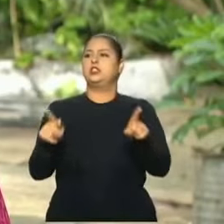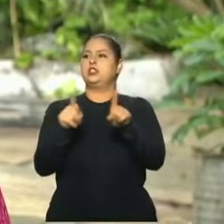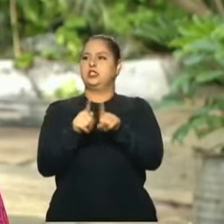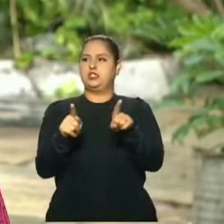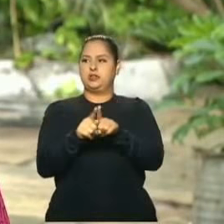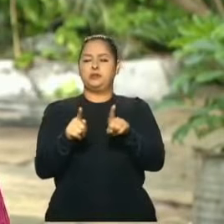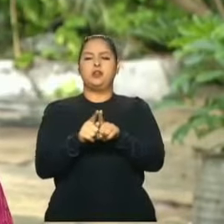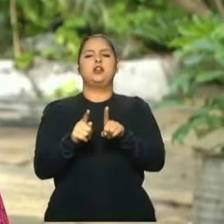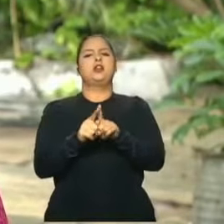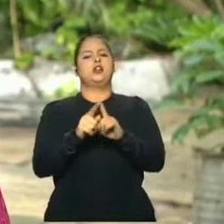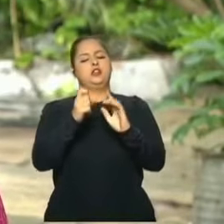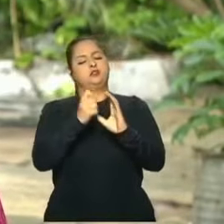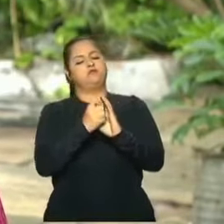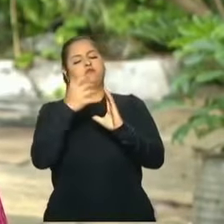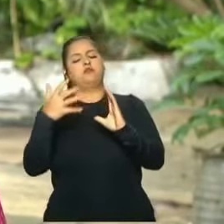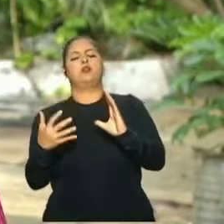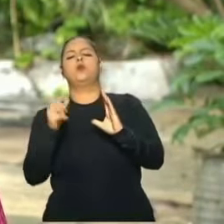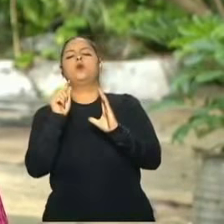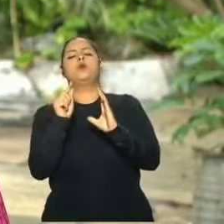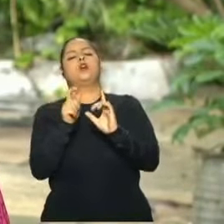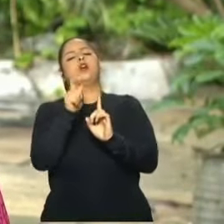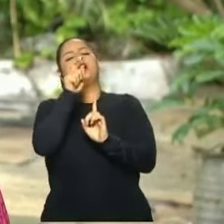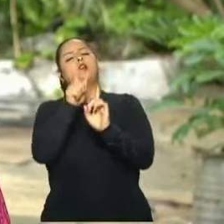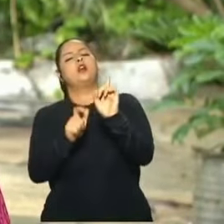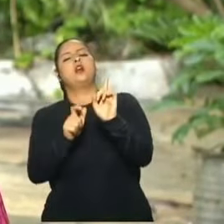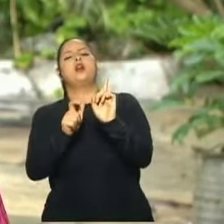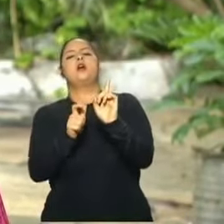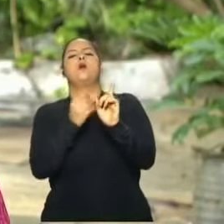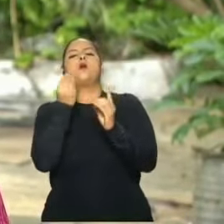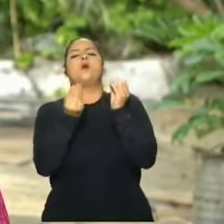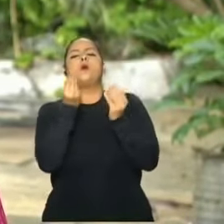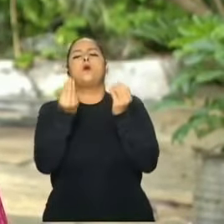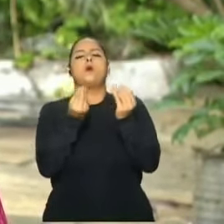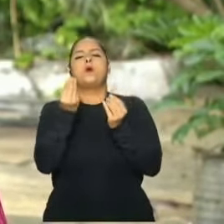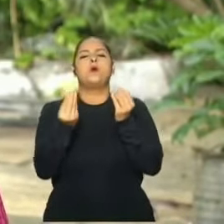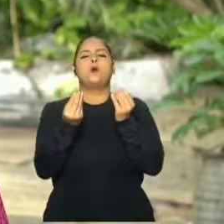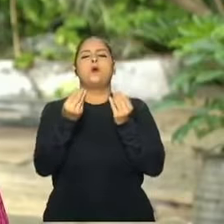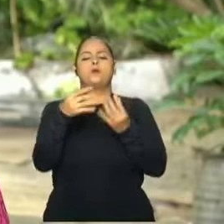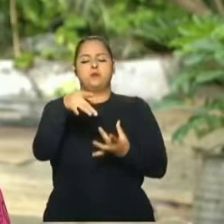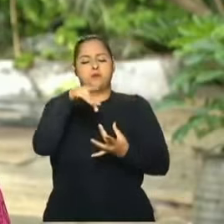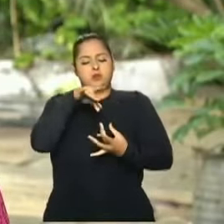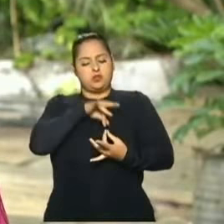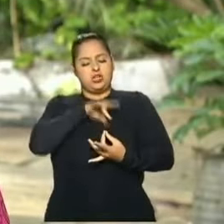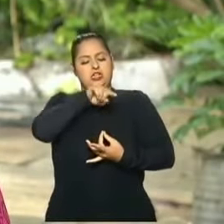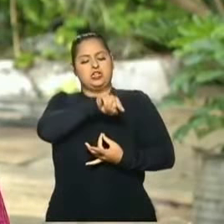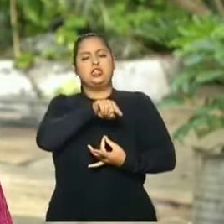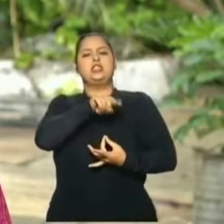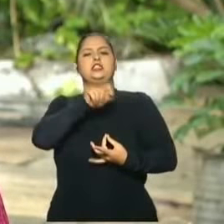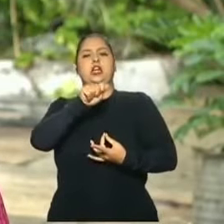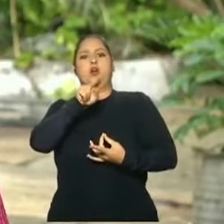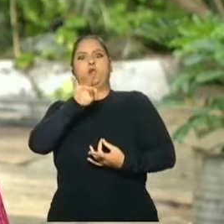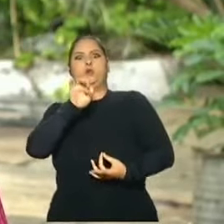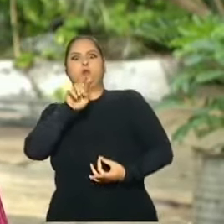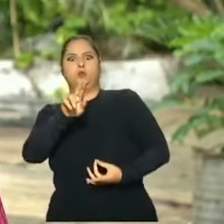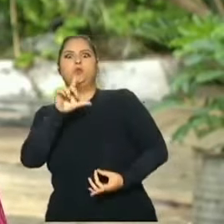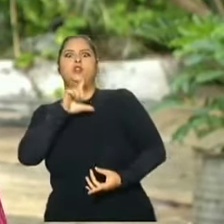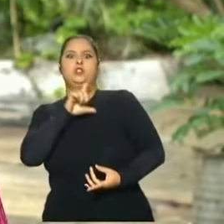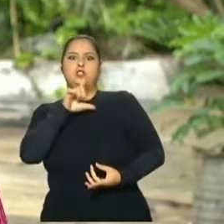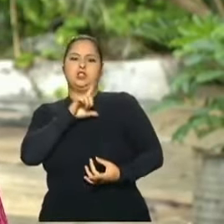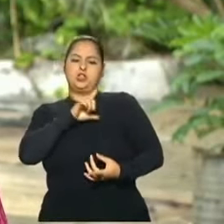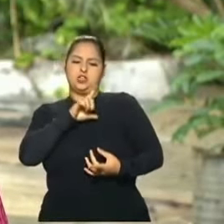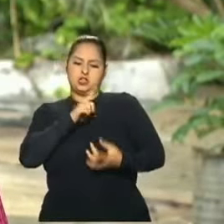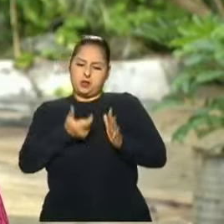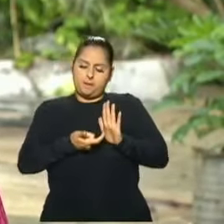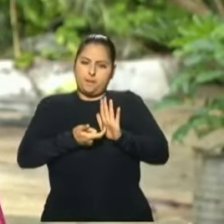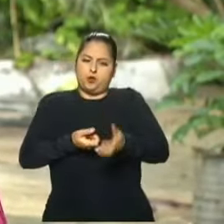sobretudo o aspecto da personalidade do autor que transparece na escrita, evidentemente